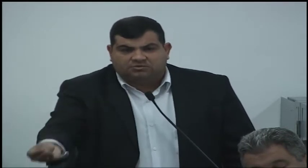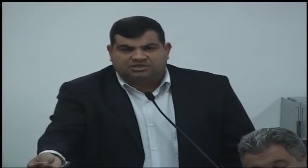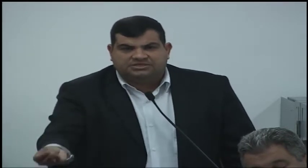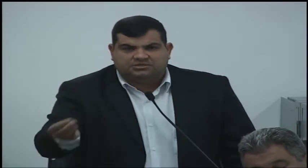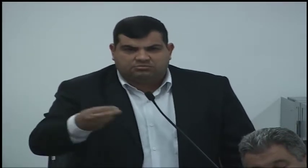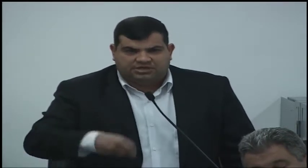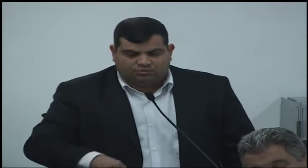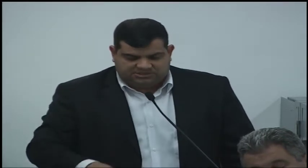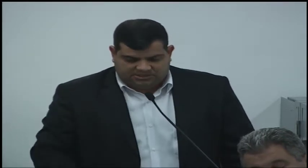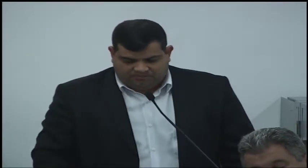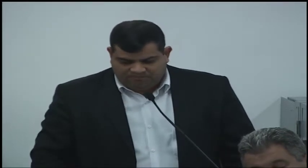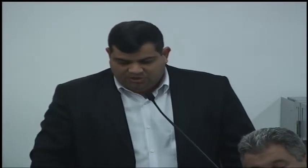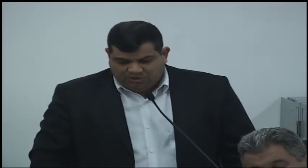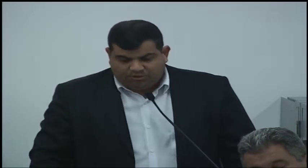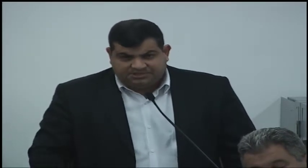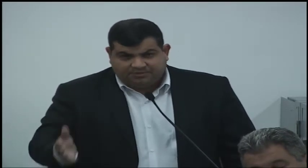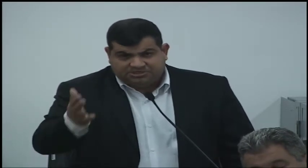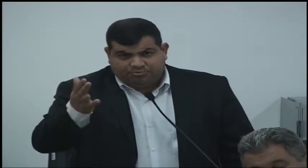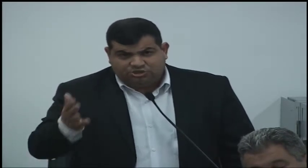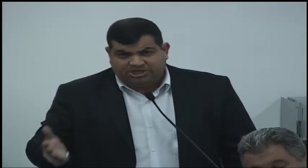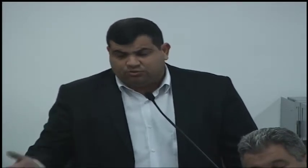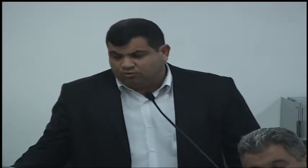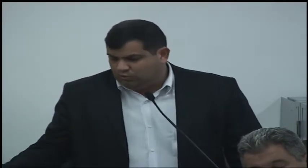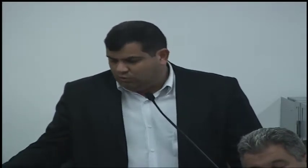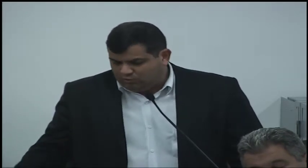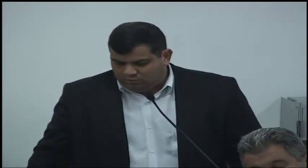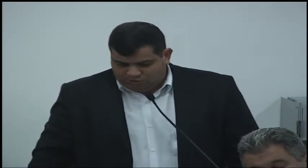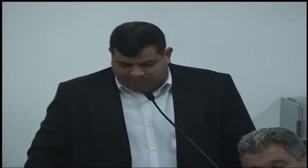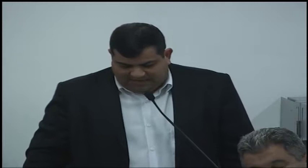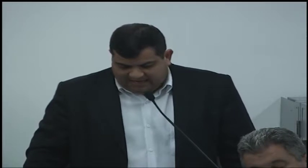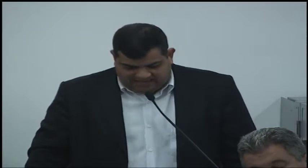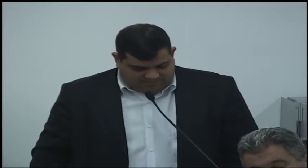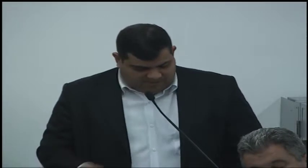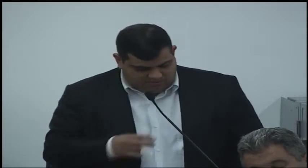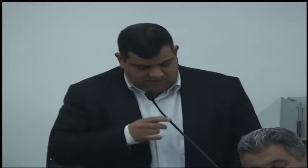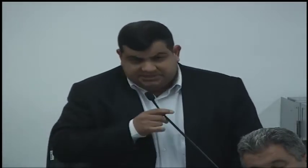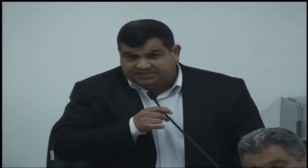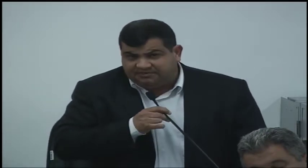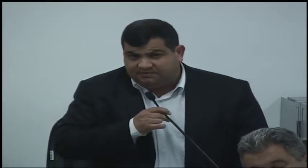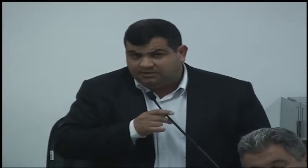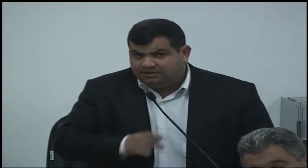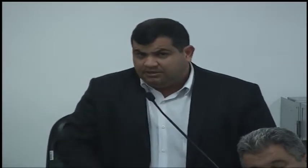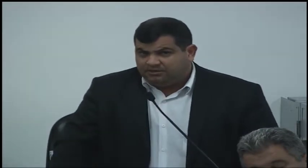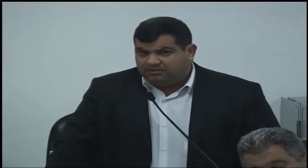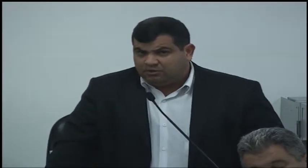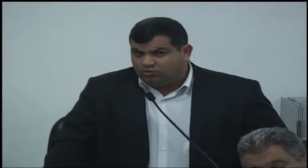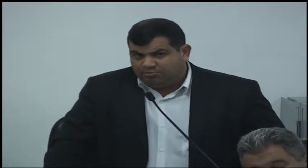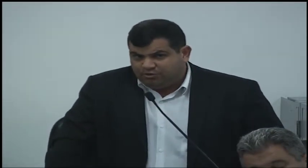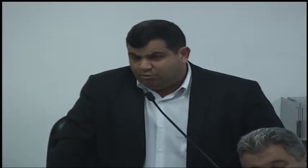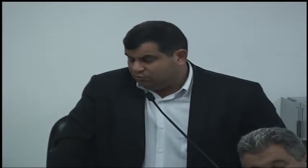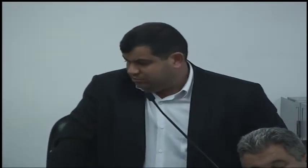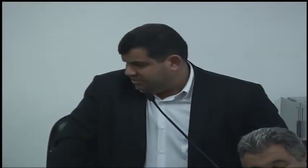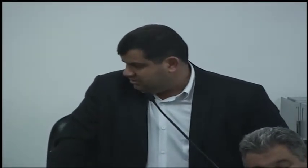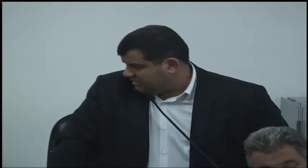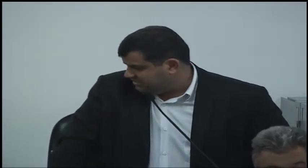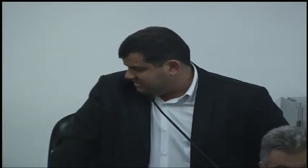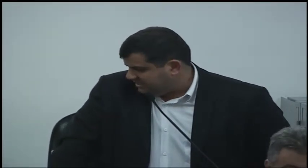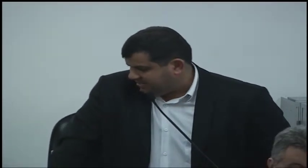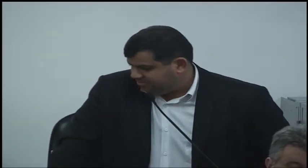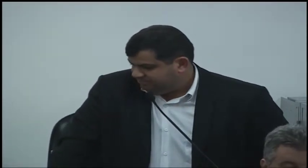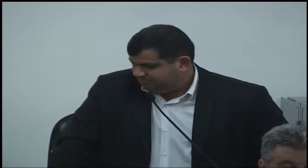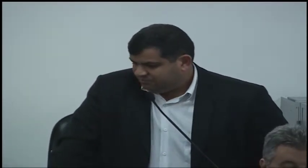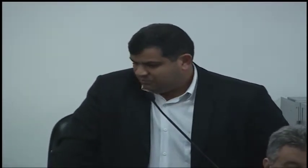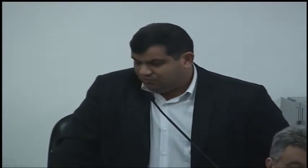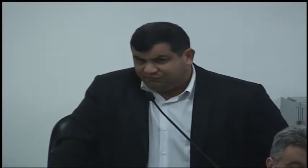condição até mesmo que não tem condição por exemplo se o projeto gol de placa alemão estevam eu acompanhei um pouco de perto na